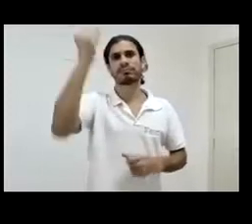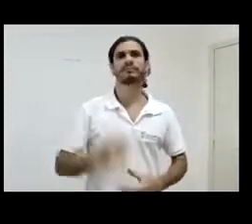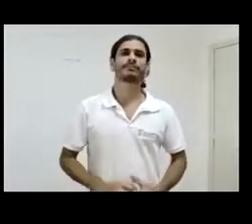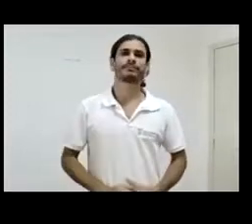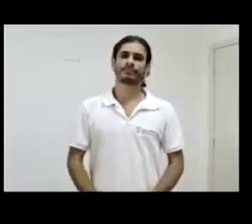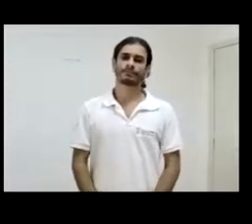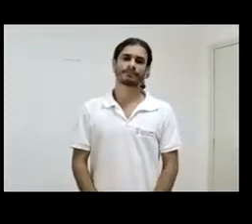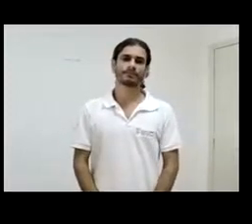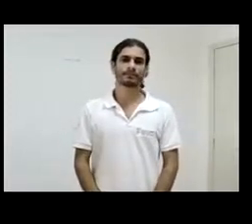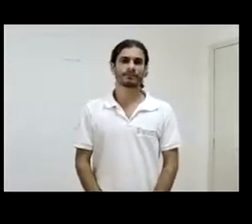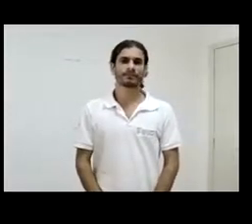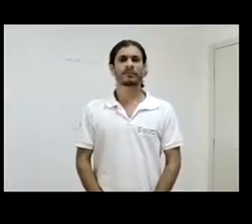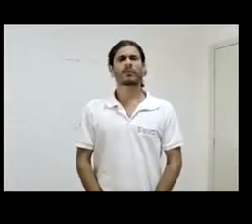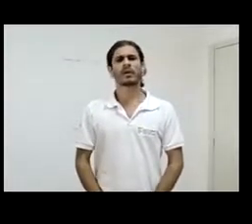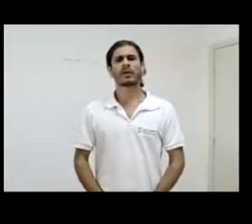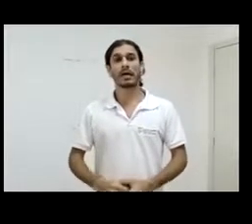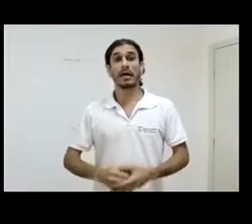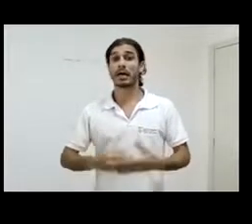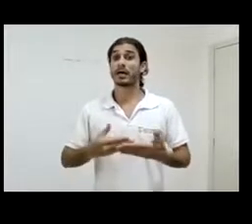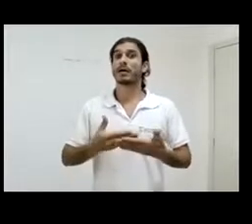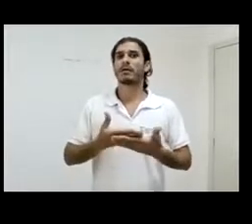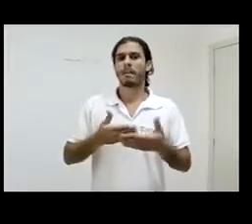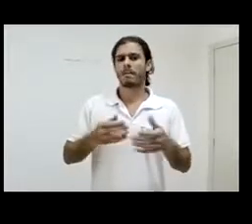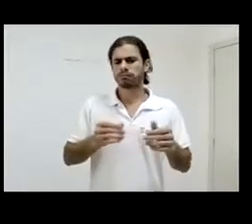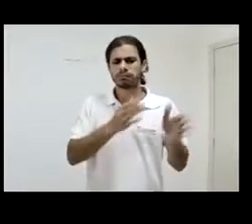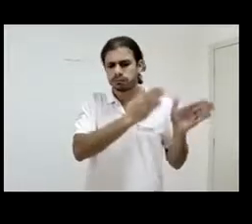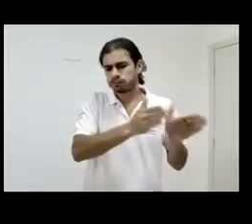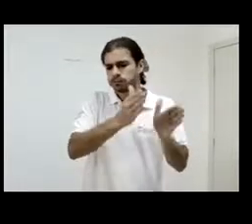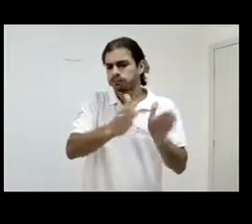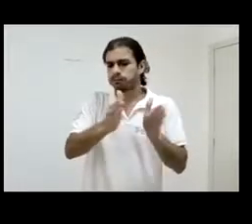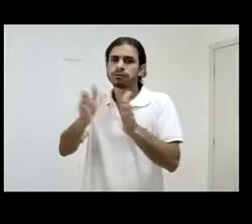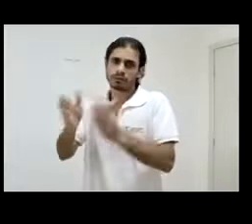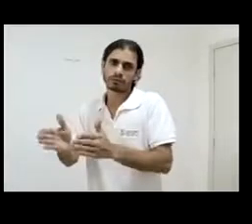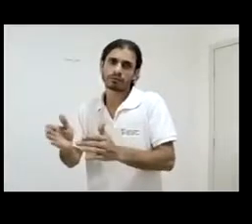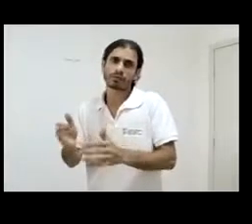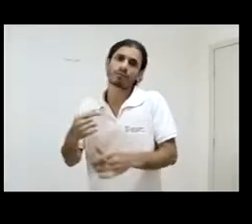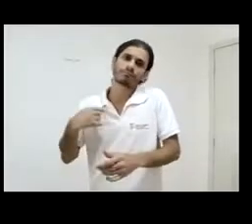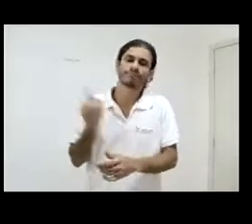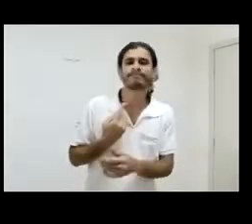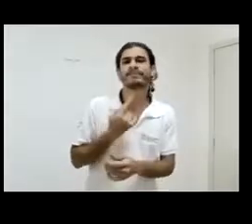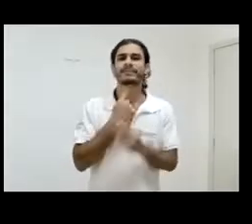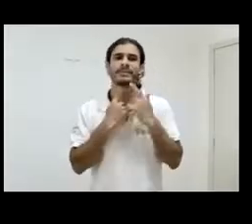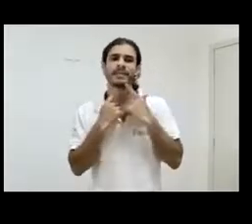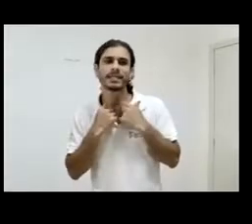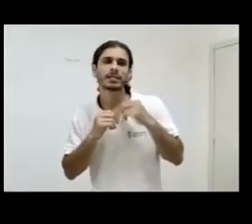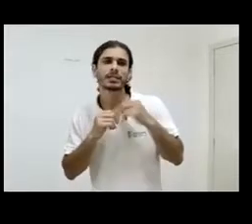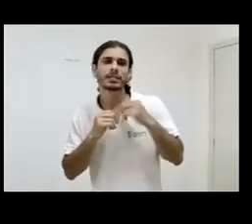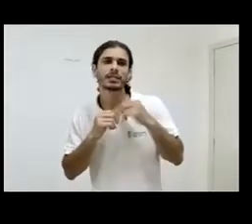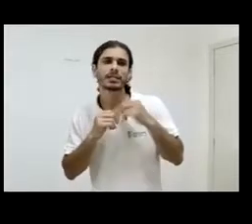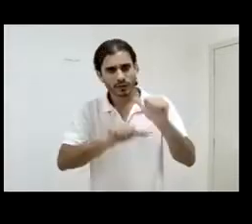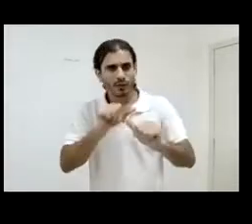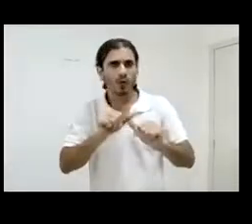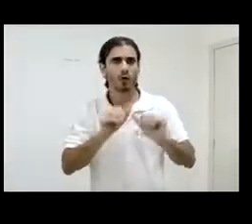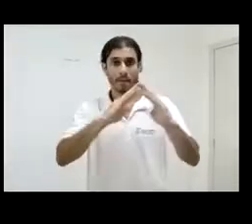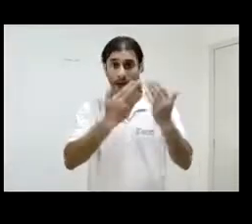Com isso, a gente espera que a biblioteca, que a gente consiga transformar as bibliotecas em espaços, em locais